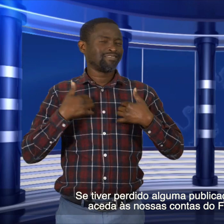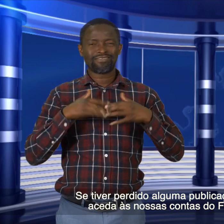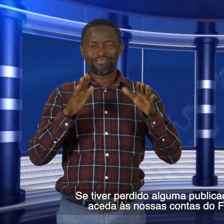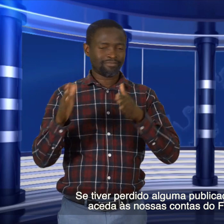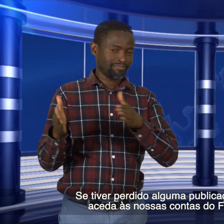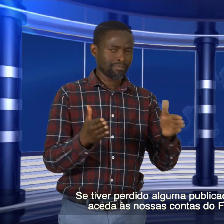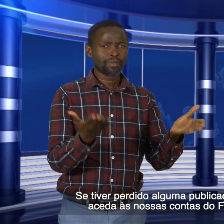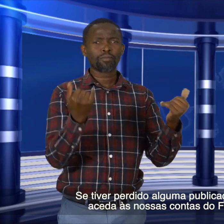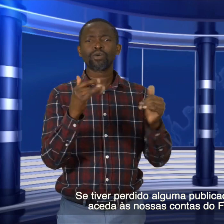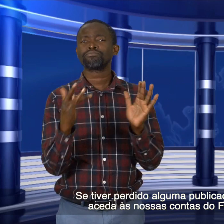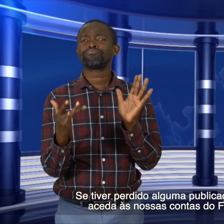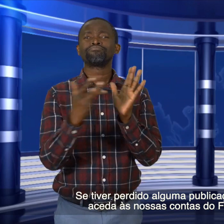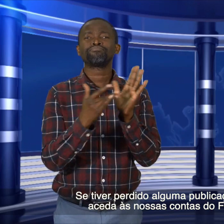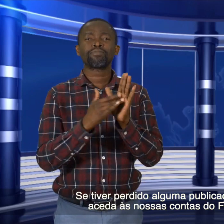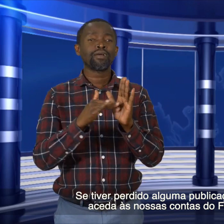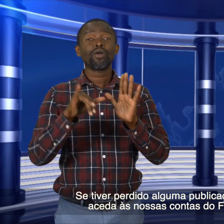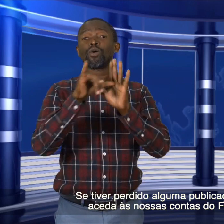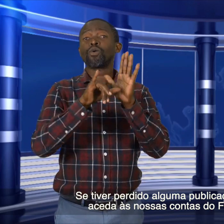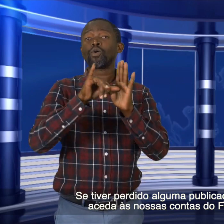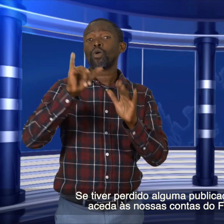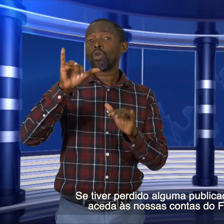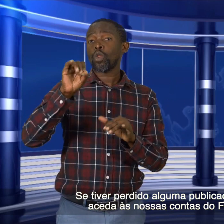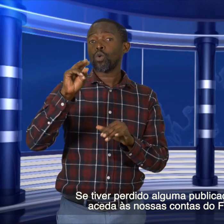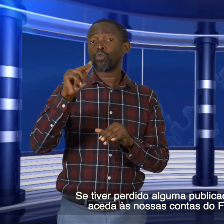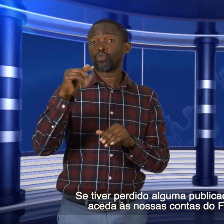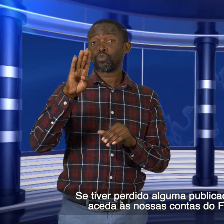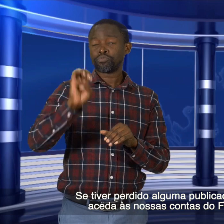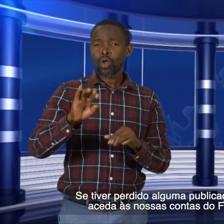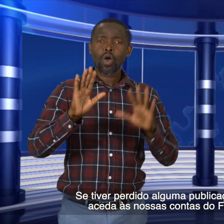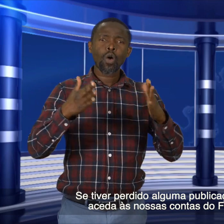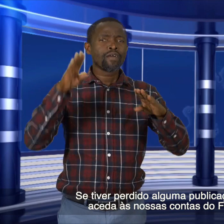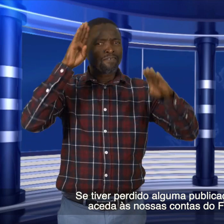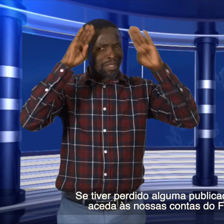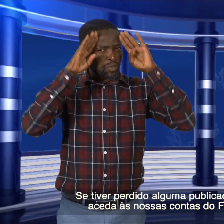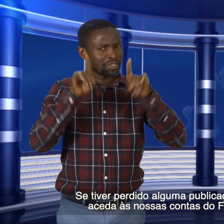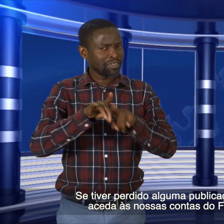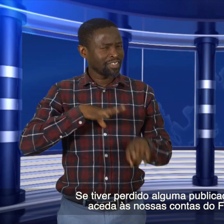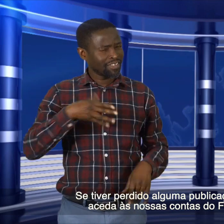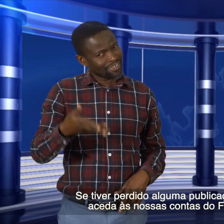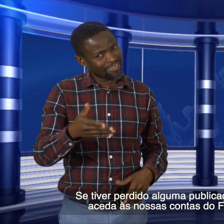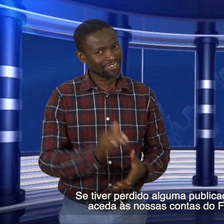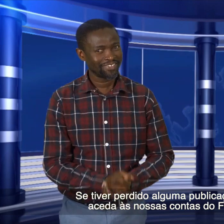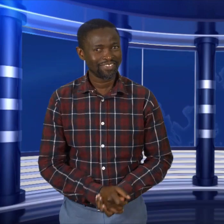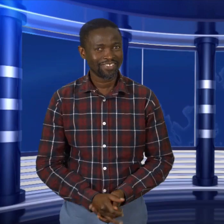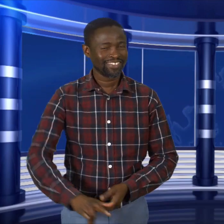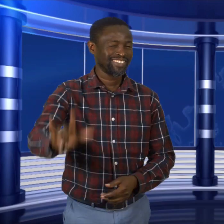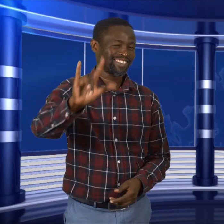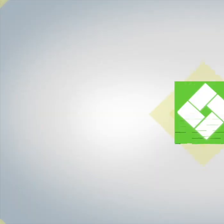publicação, não se preocupe. Acede às nossas contas do Facebook e YouTube.